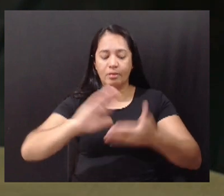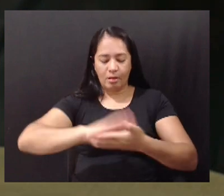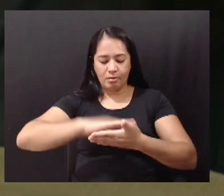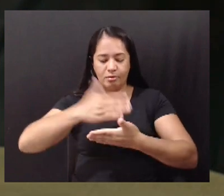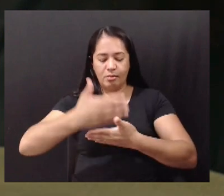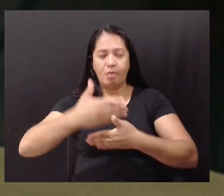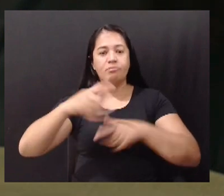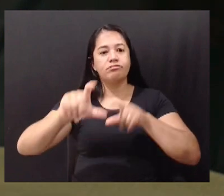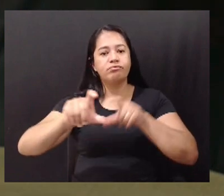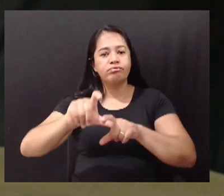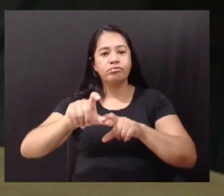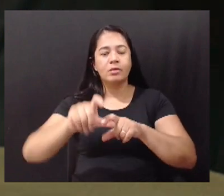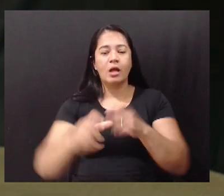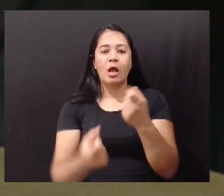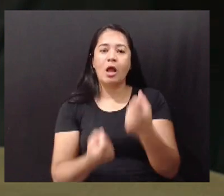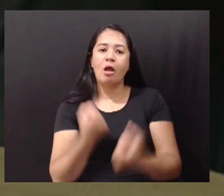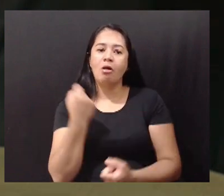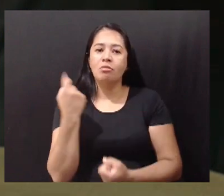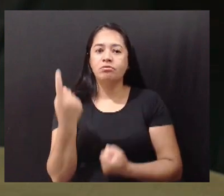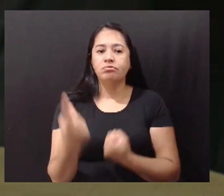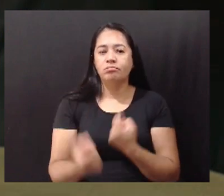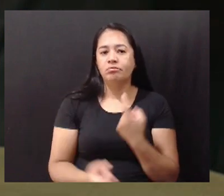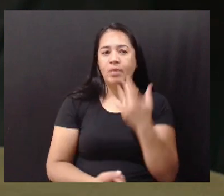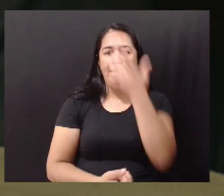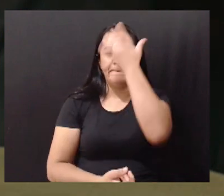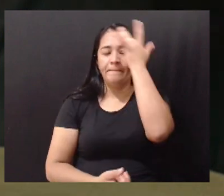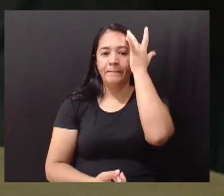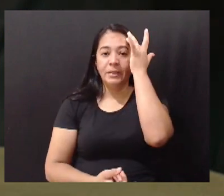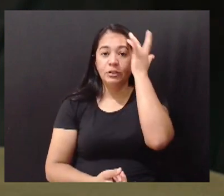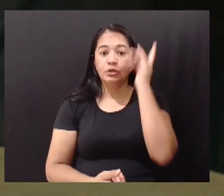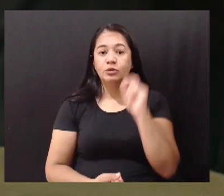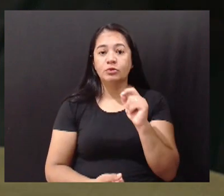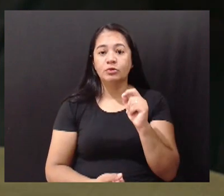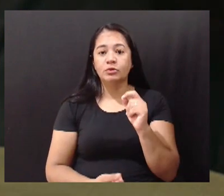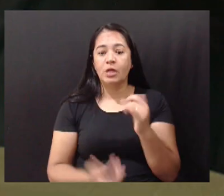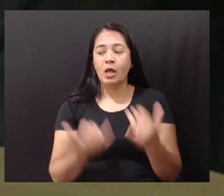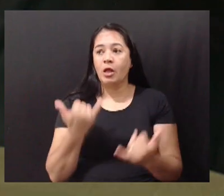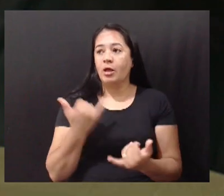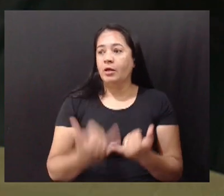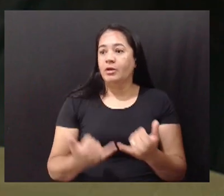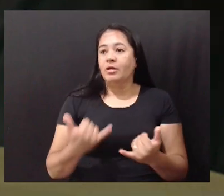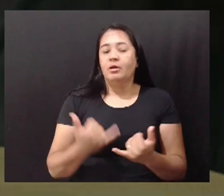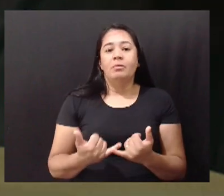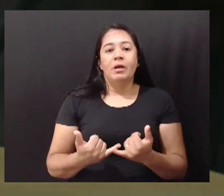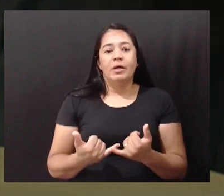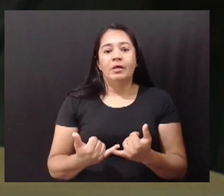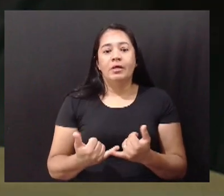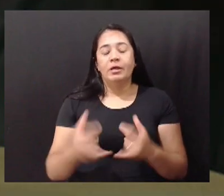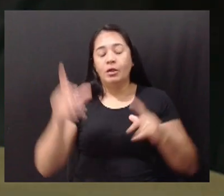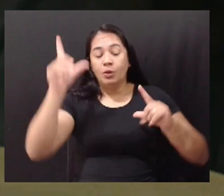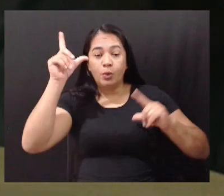pessoas recorrem às telas como refúgio, né, usando as telas quando estão tristes ou quando